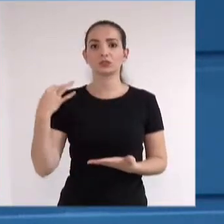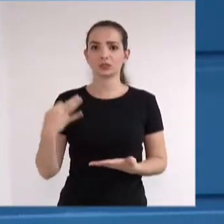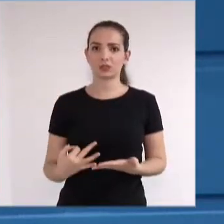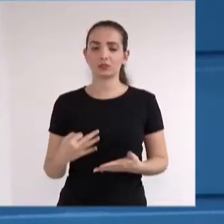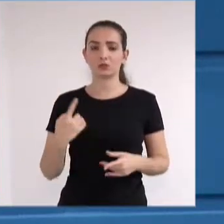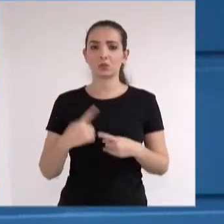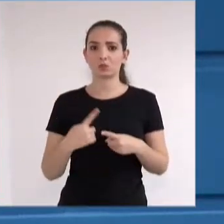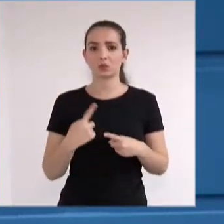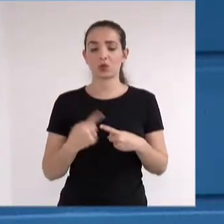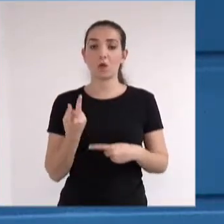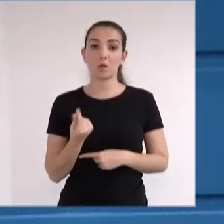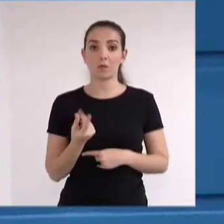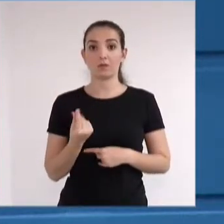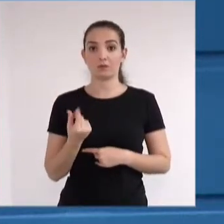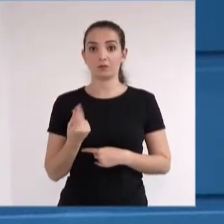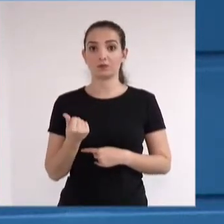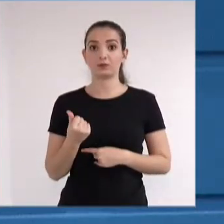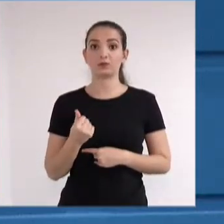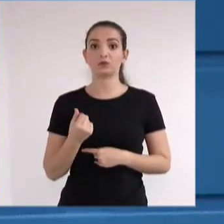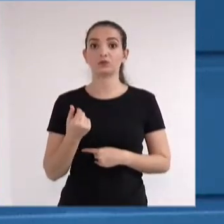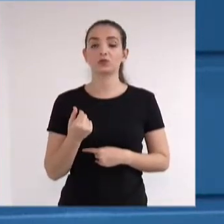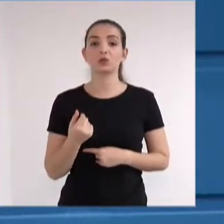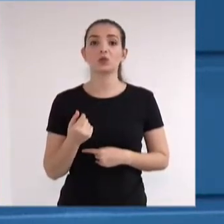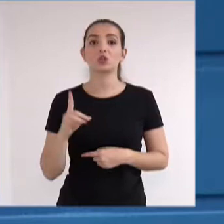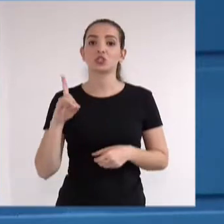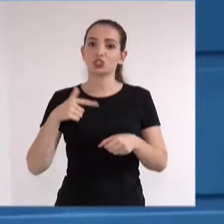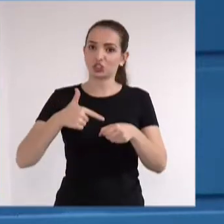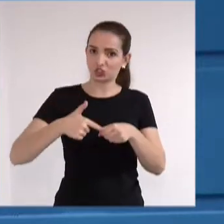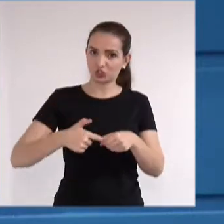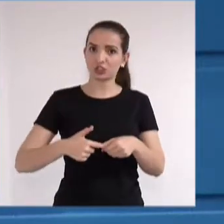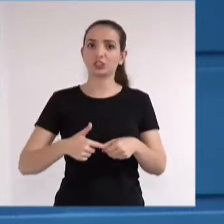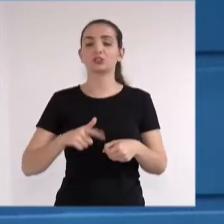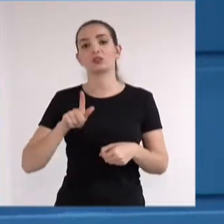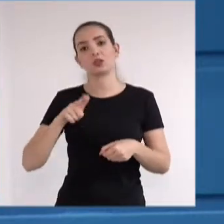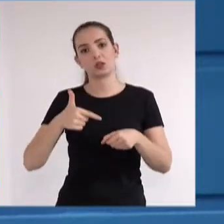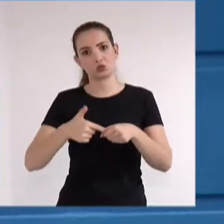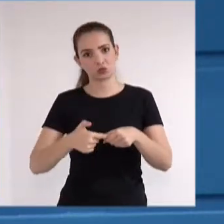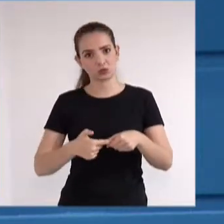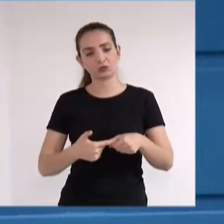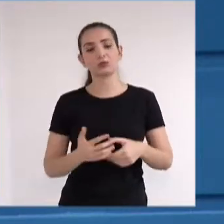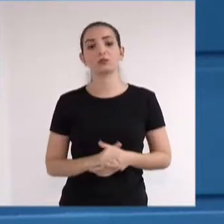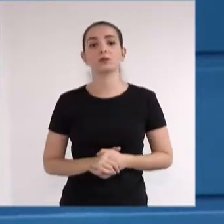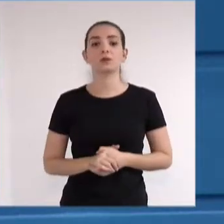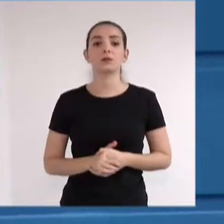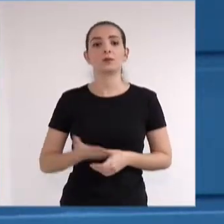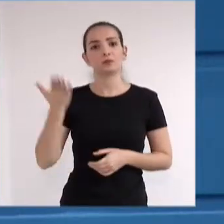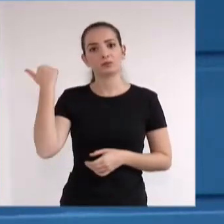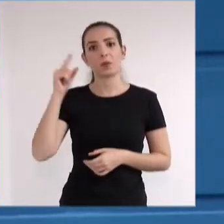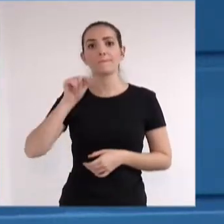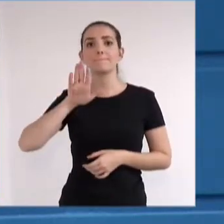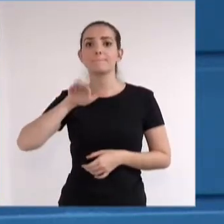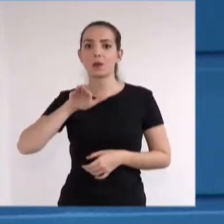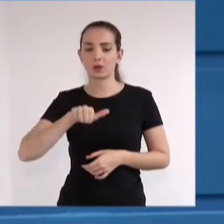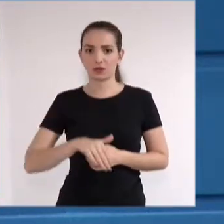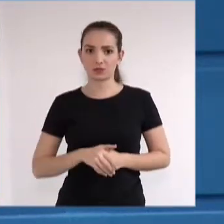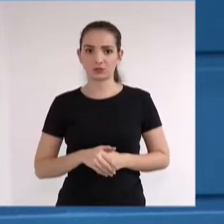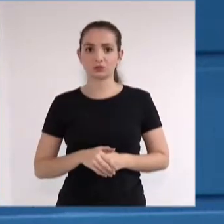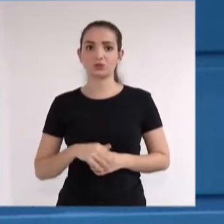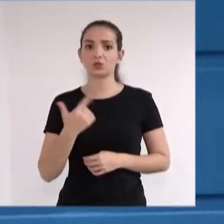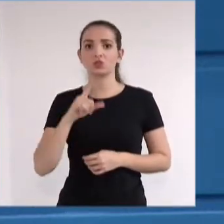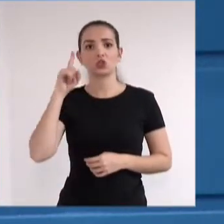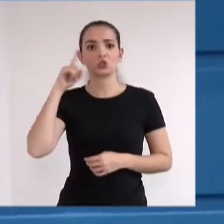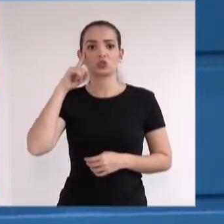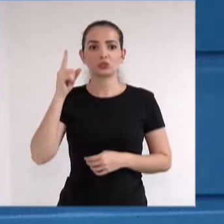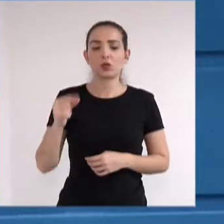o valor do litro de óleo diesel, de gasolina, etc., ele era literalmente mais baixo e não tinha aumento todo